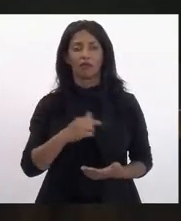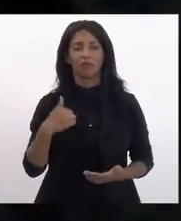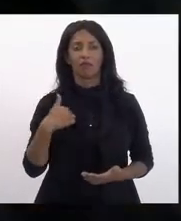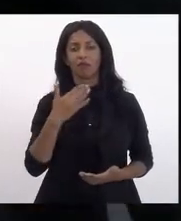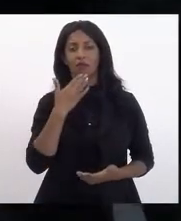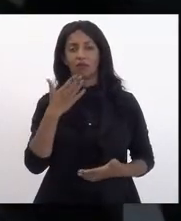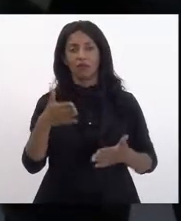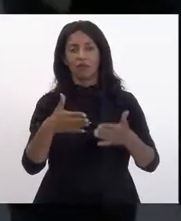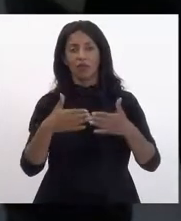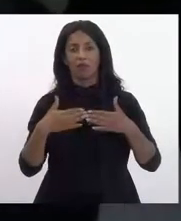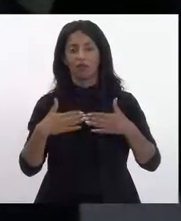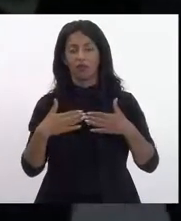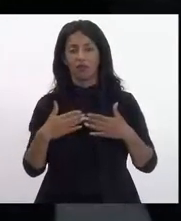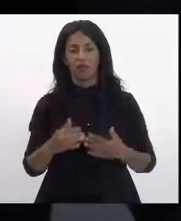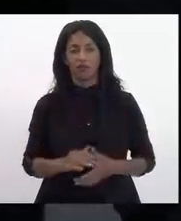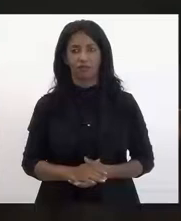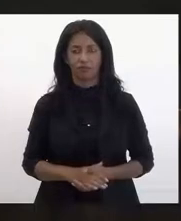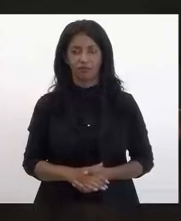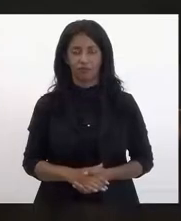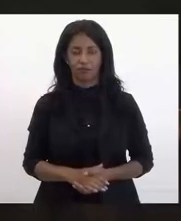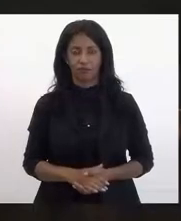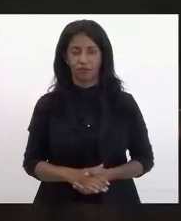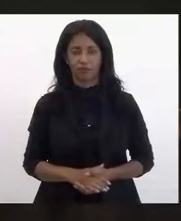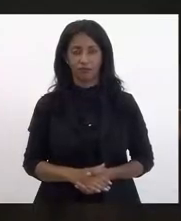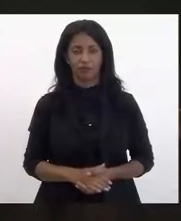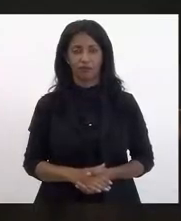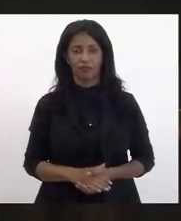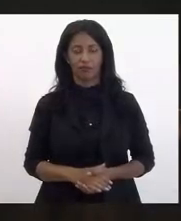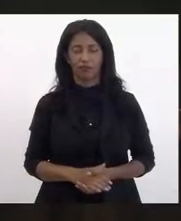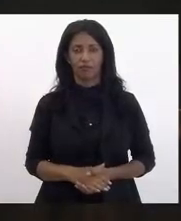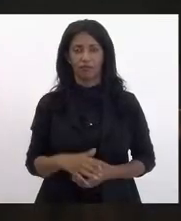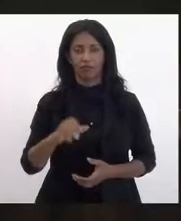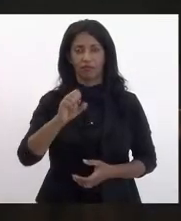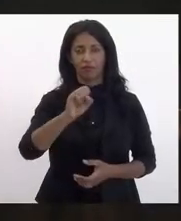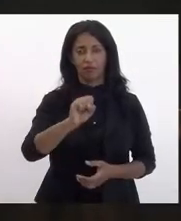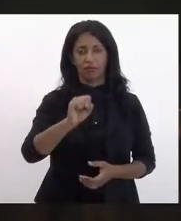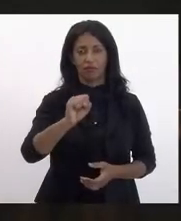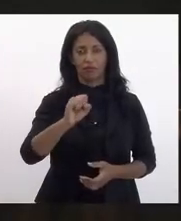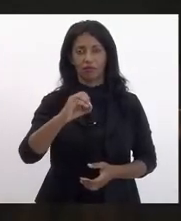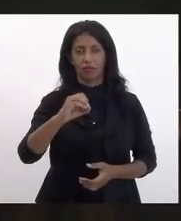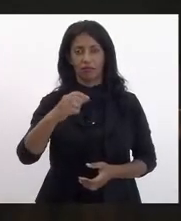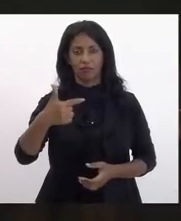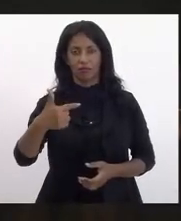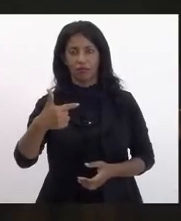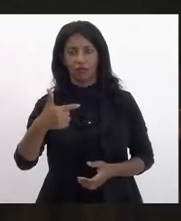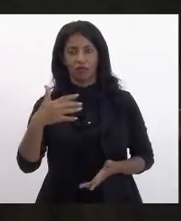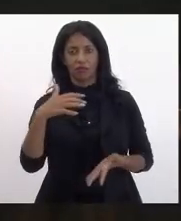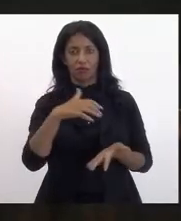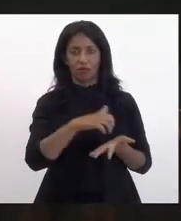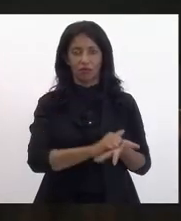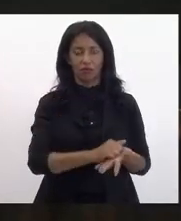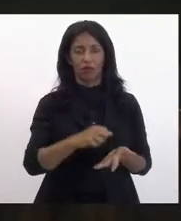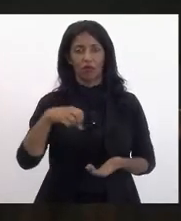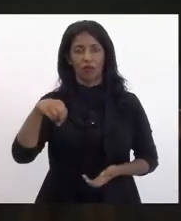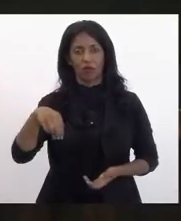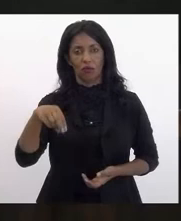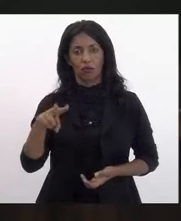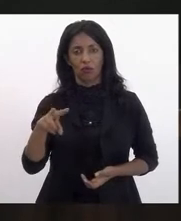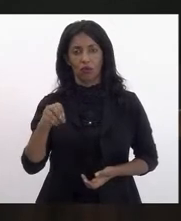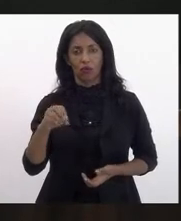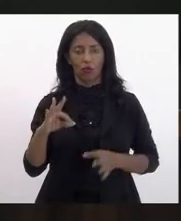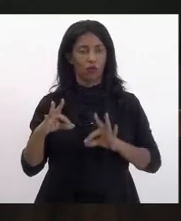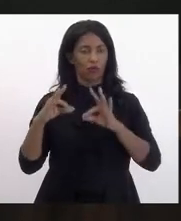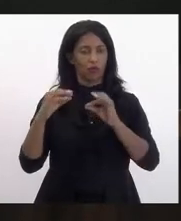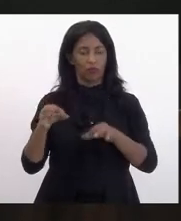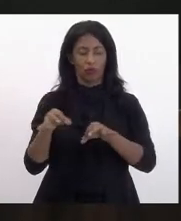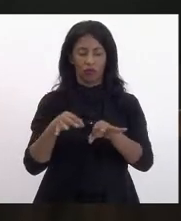abstenção. Abstenção da deputada Marta Rocha, 802, e já registrando a abstenção do novo em todos